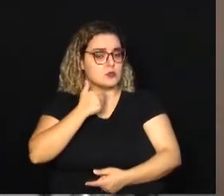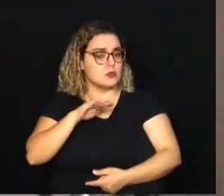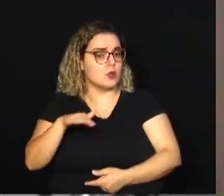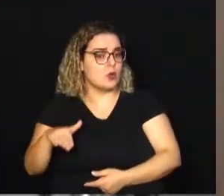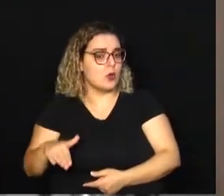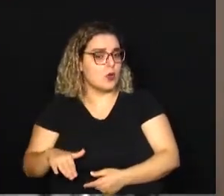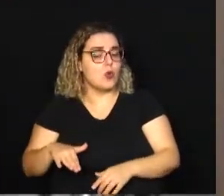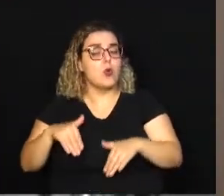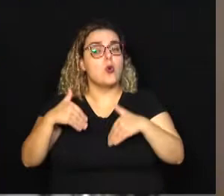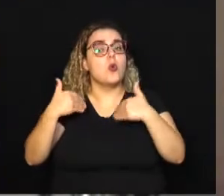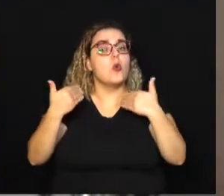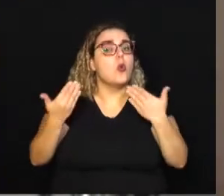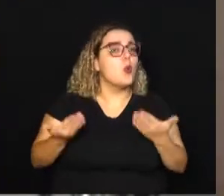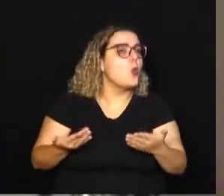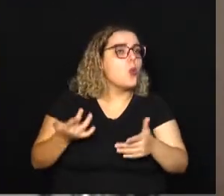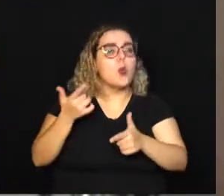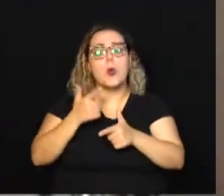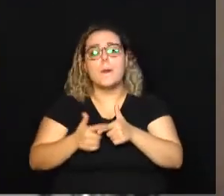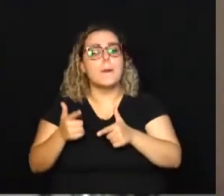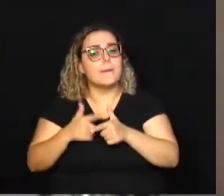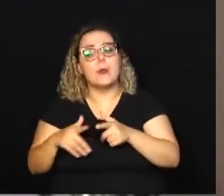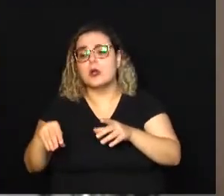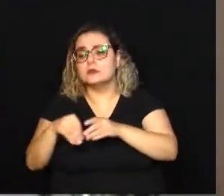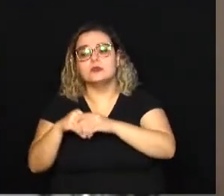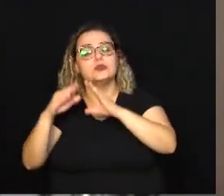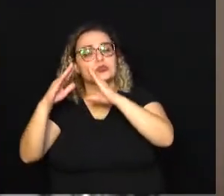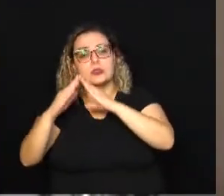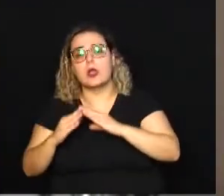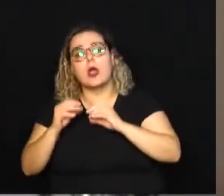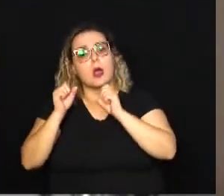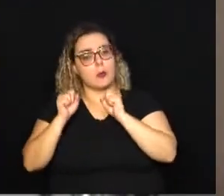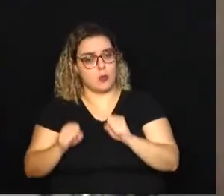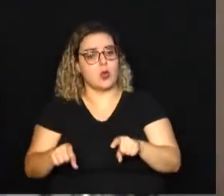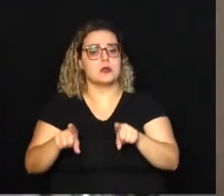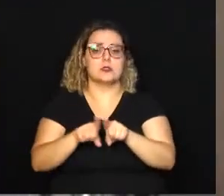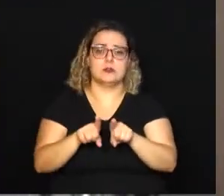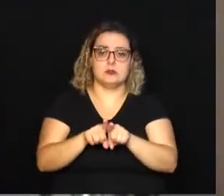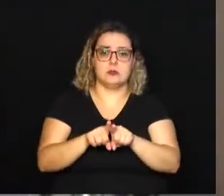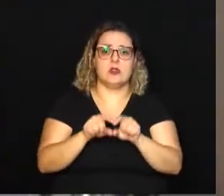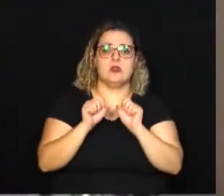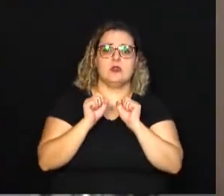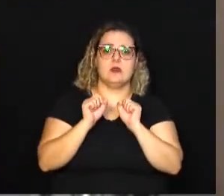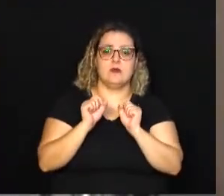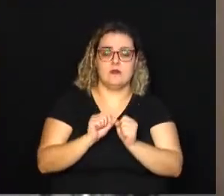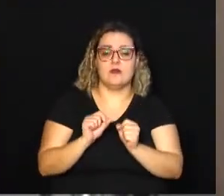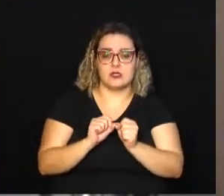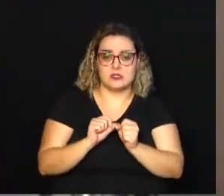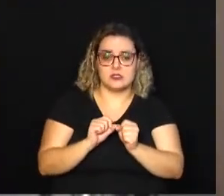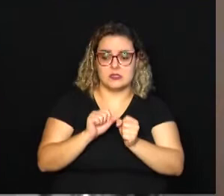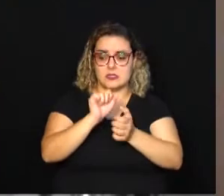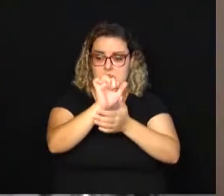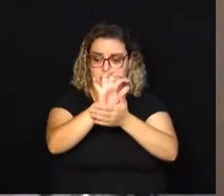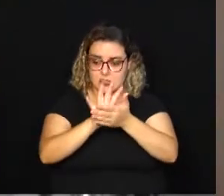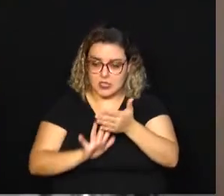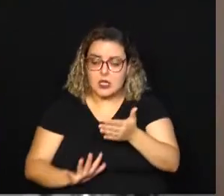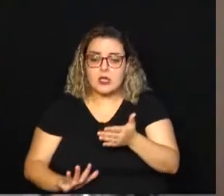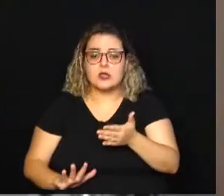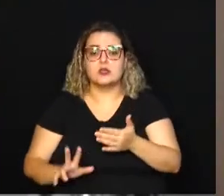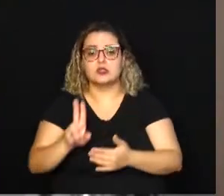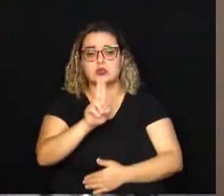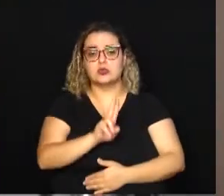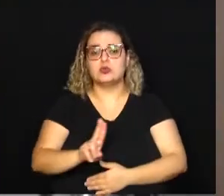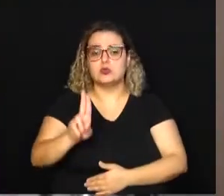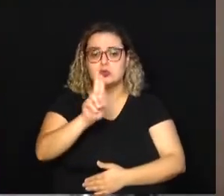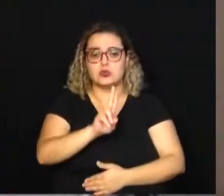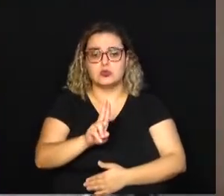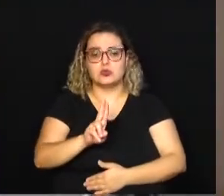na casa dela para que ela possa também fazer a atividade utilizando